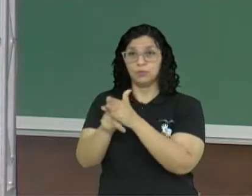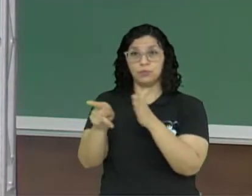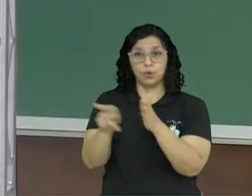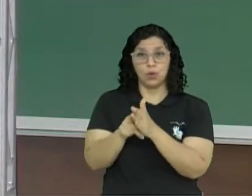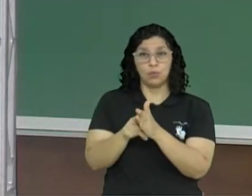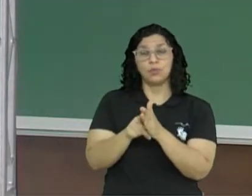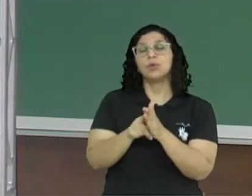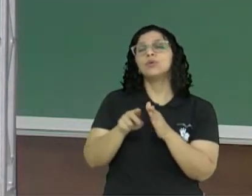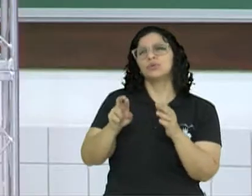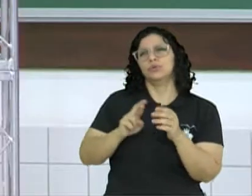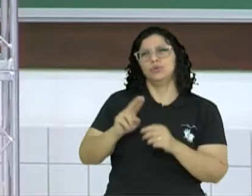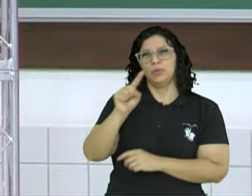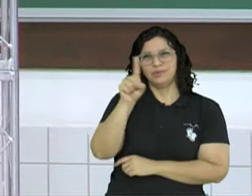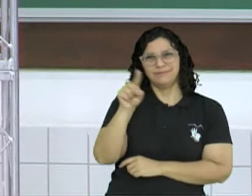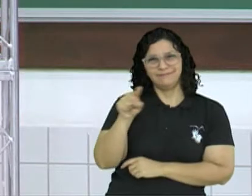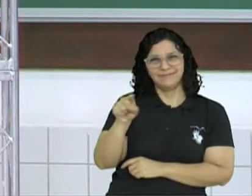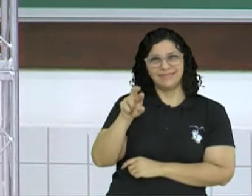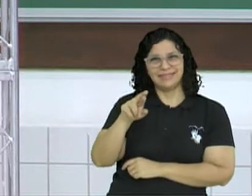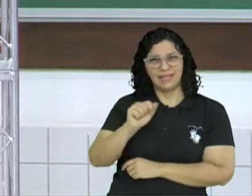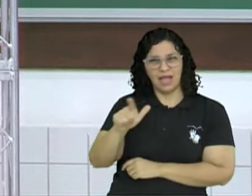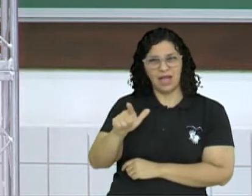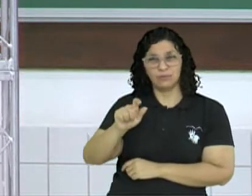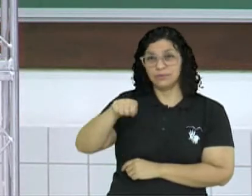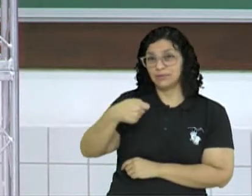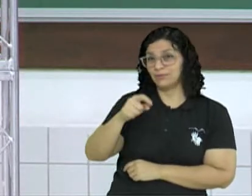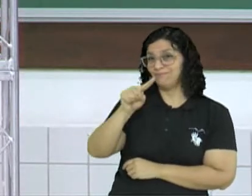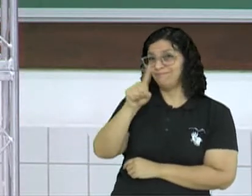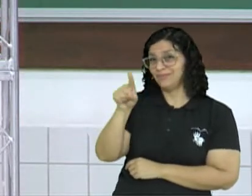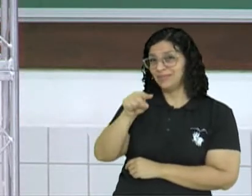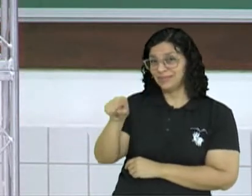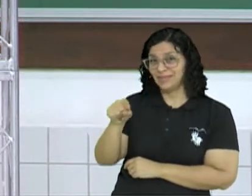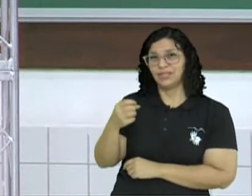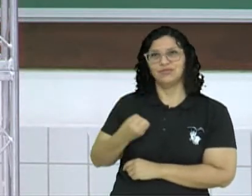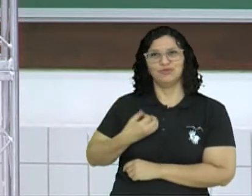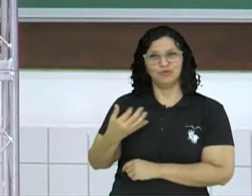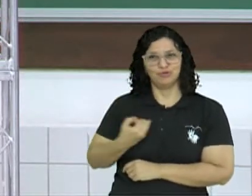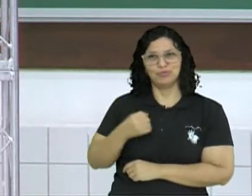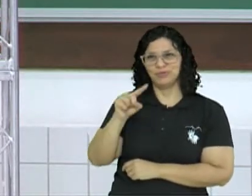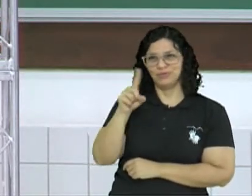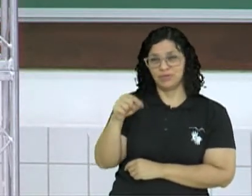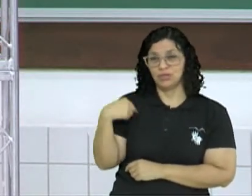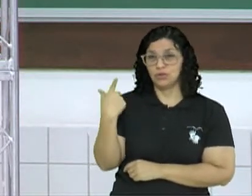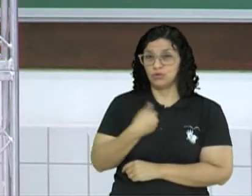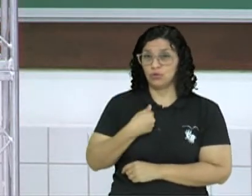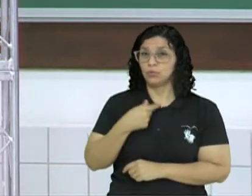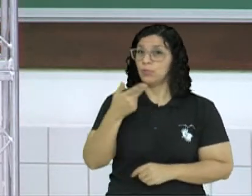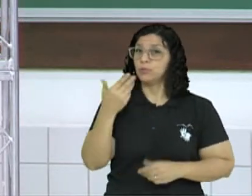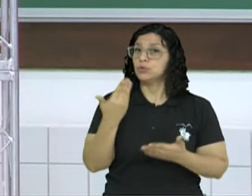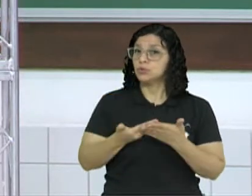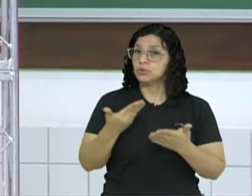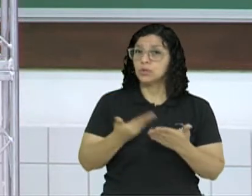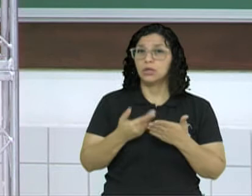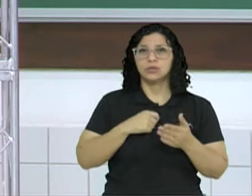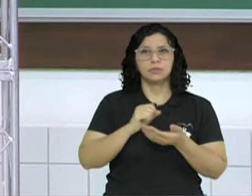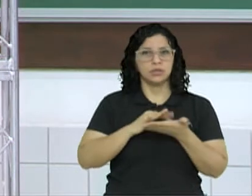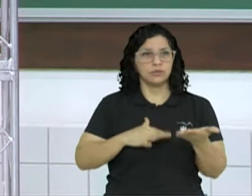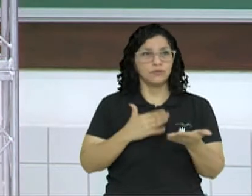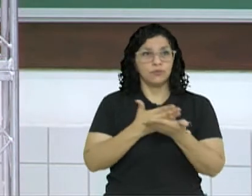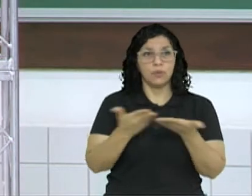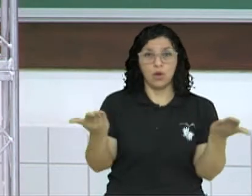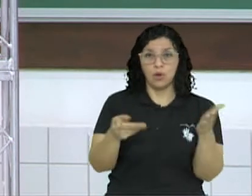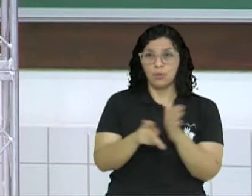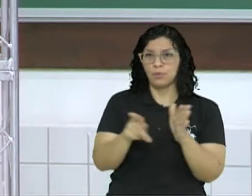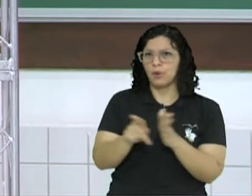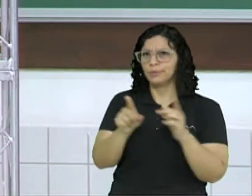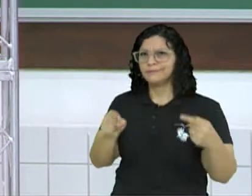reais. Então, já que a gente vai começar na aula de hoje a gente vai ver situações e problemas, vamos começar com